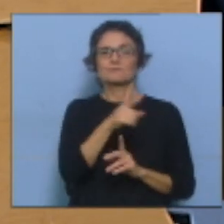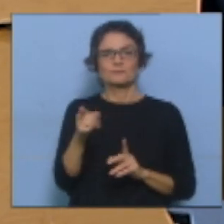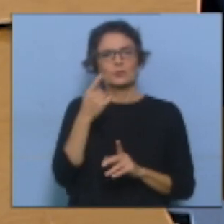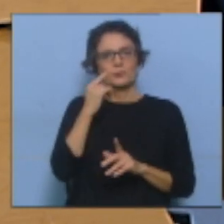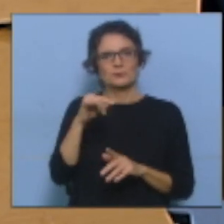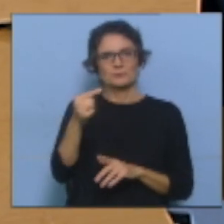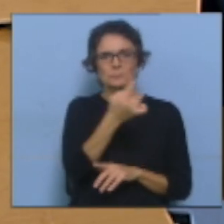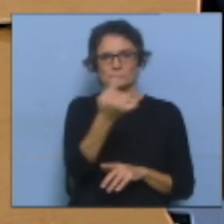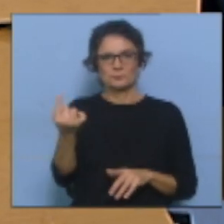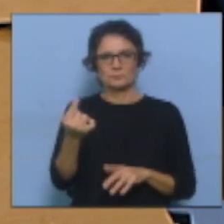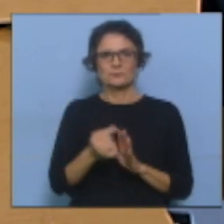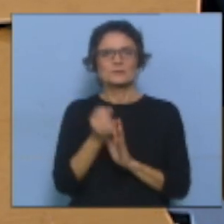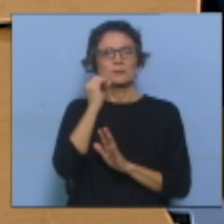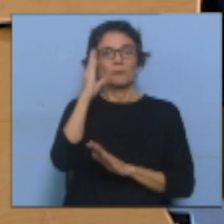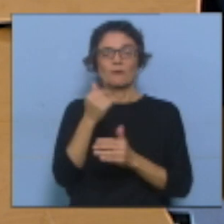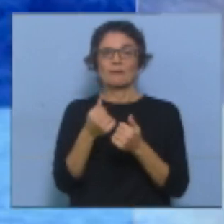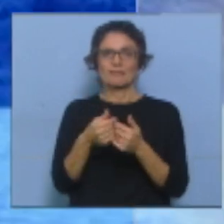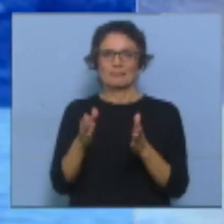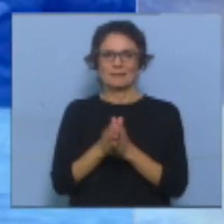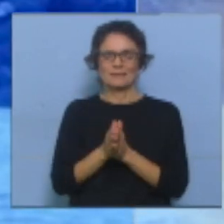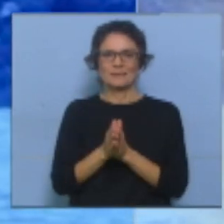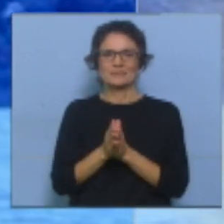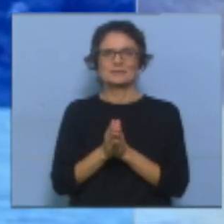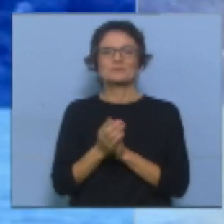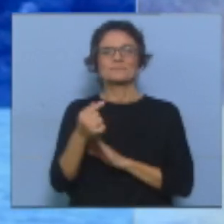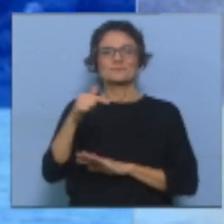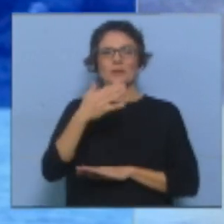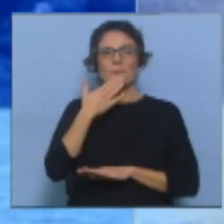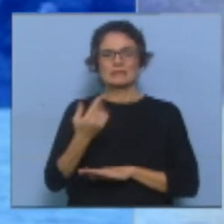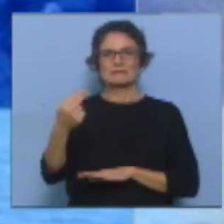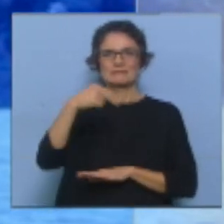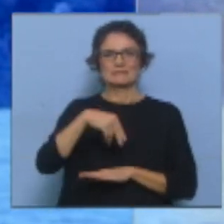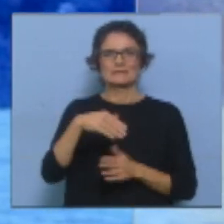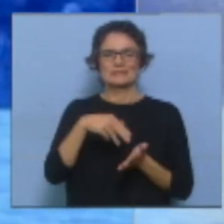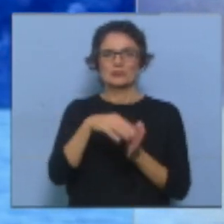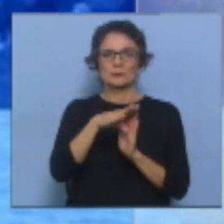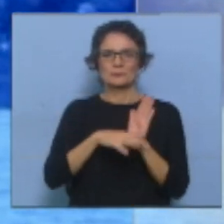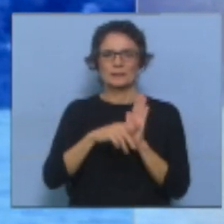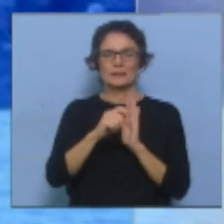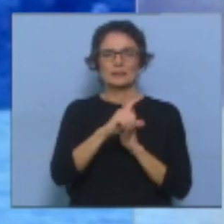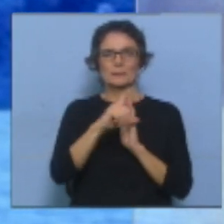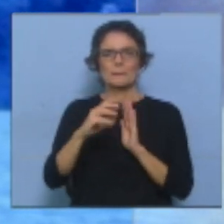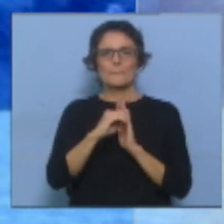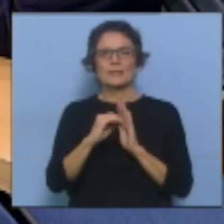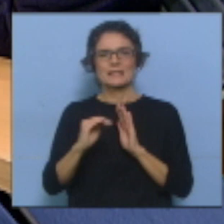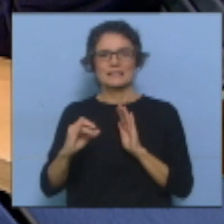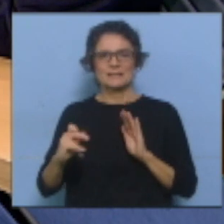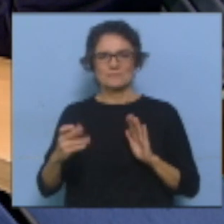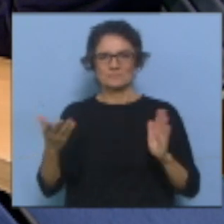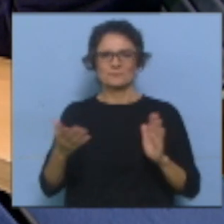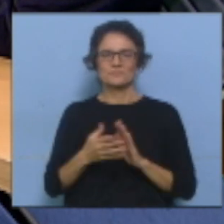Pedro Sousa. Boa tarde a todos e obrigado por estarem aqui no programa Eclésia. Obrigada a